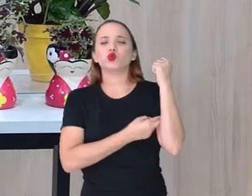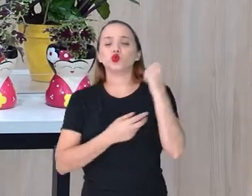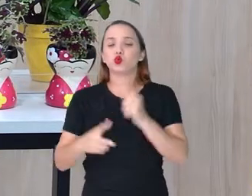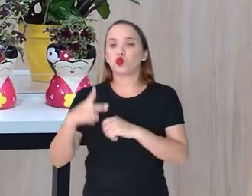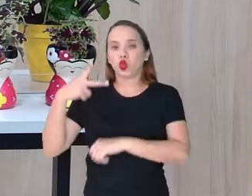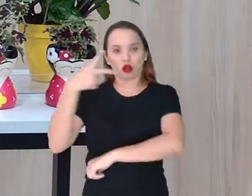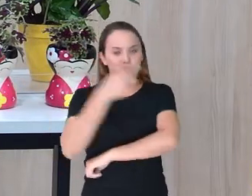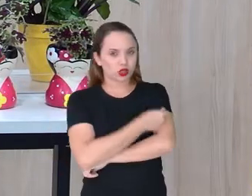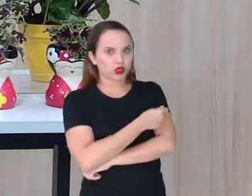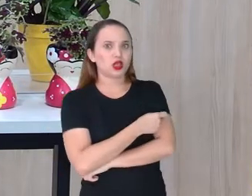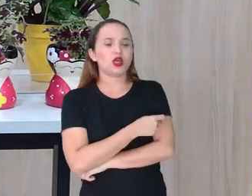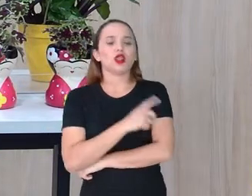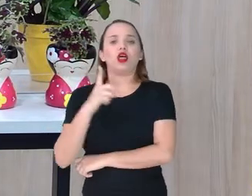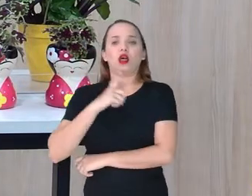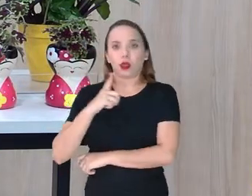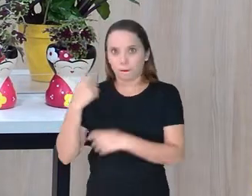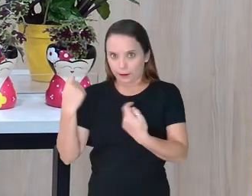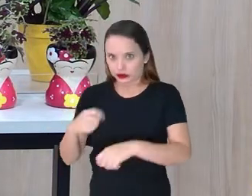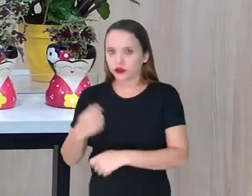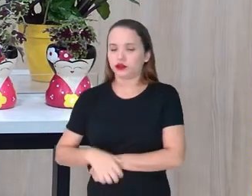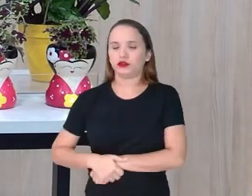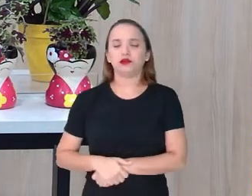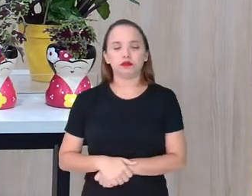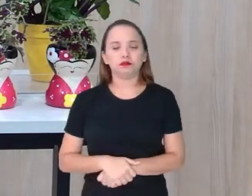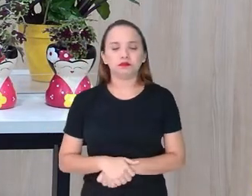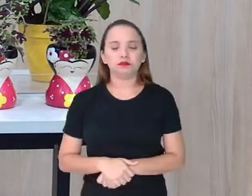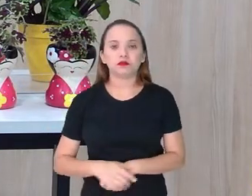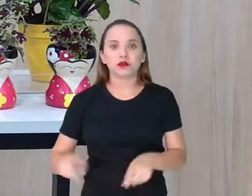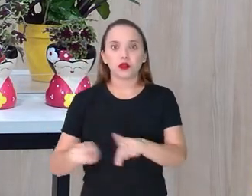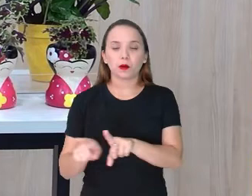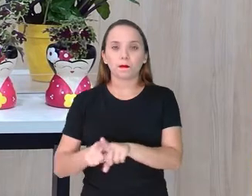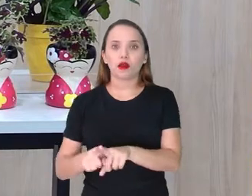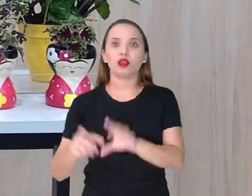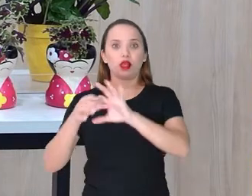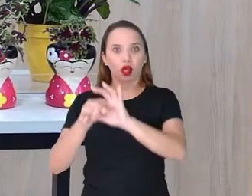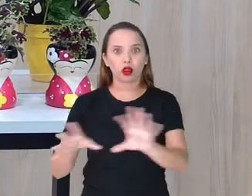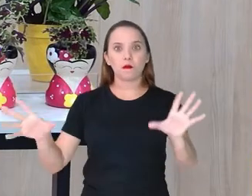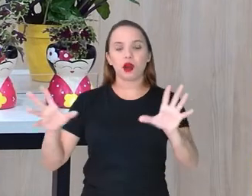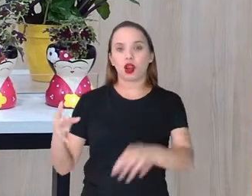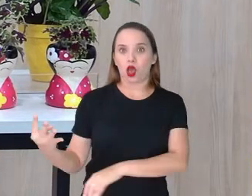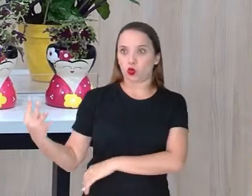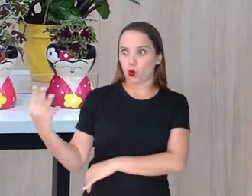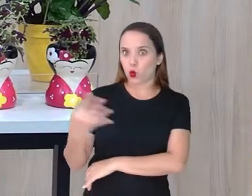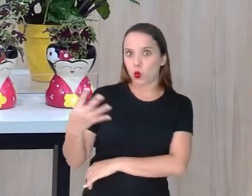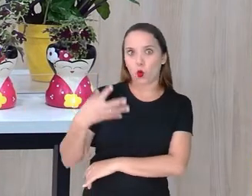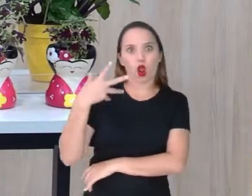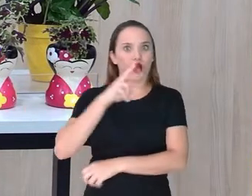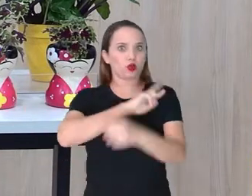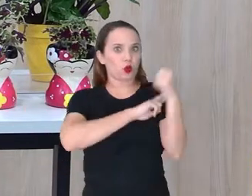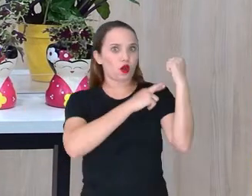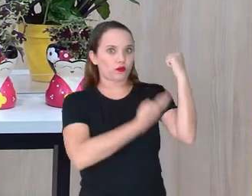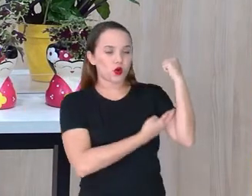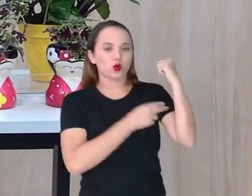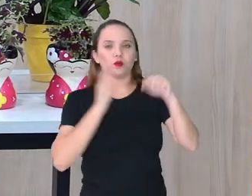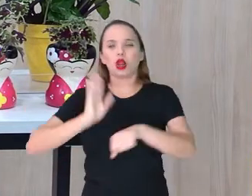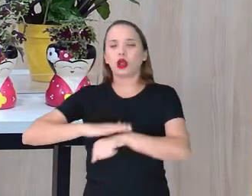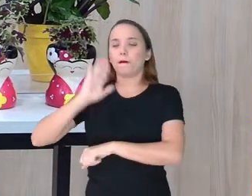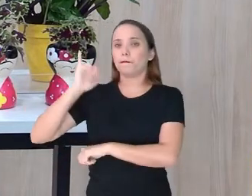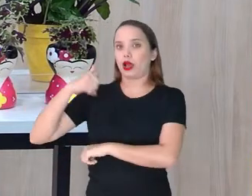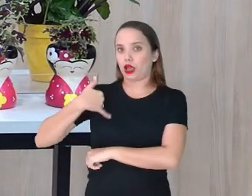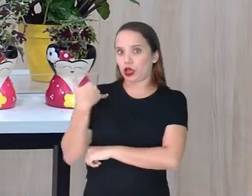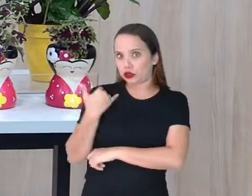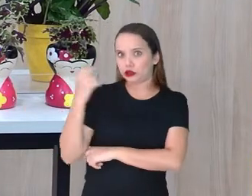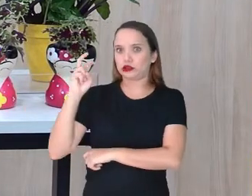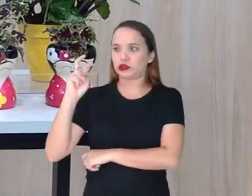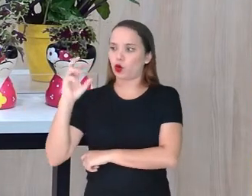sarampo que deve tomar, a da gripe, e também está liberado o quarto reforço para mais de 50